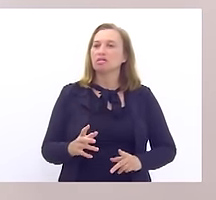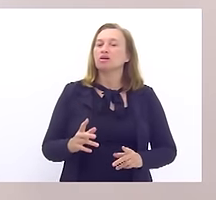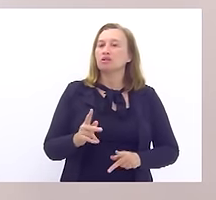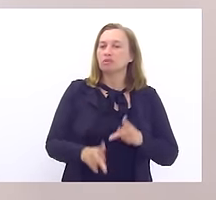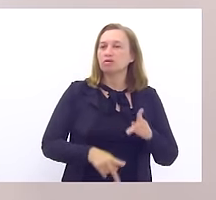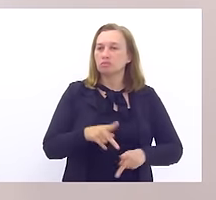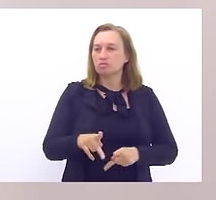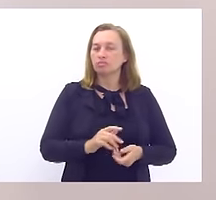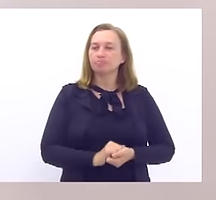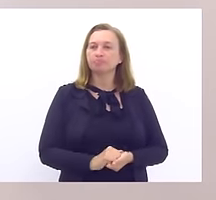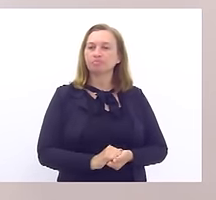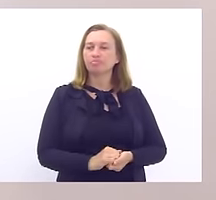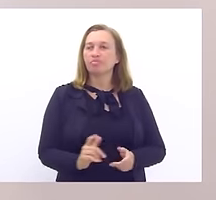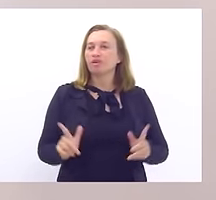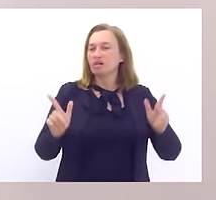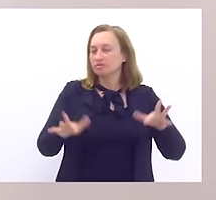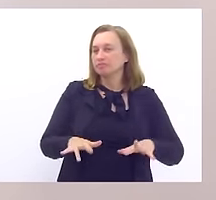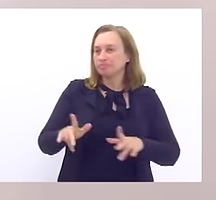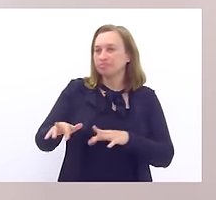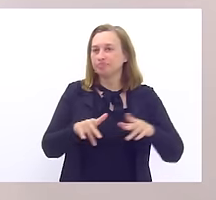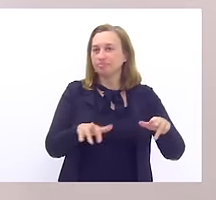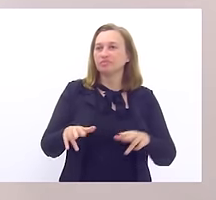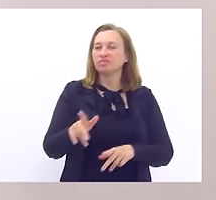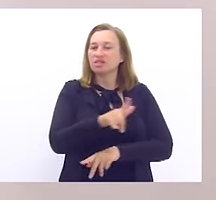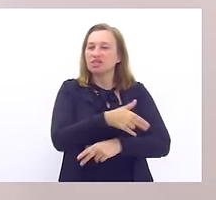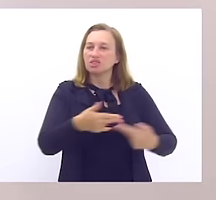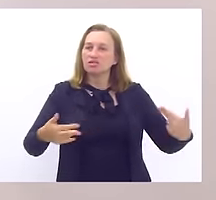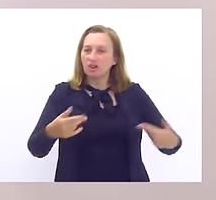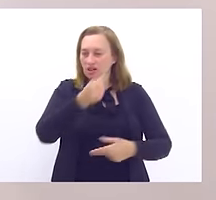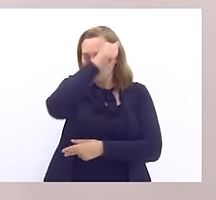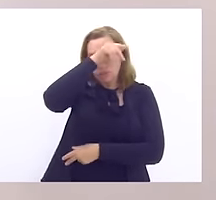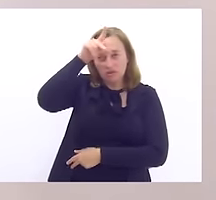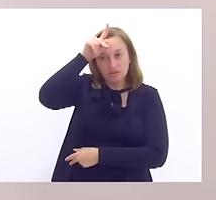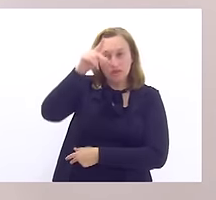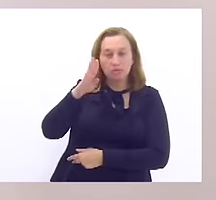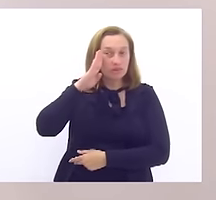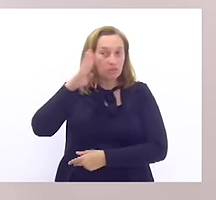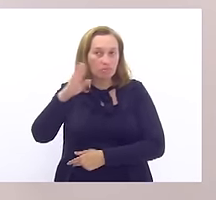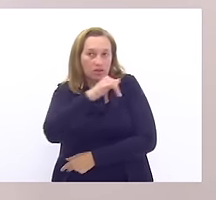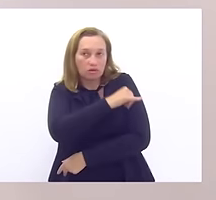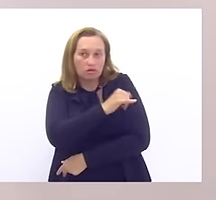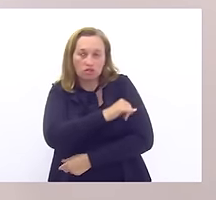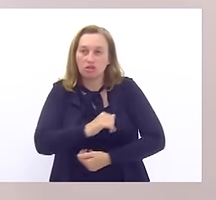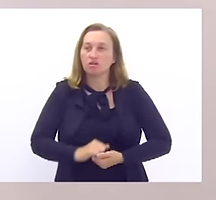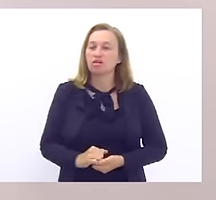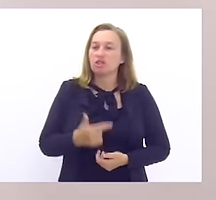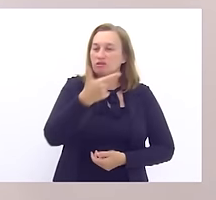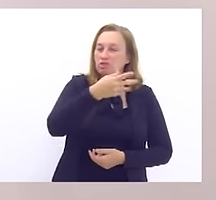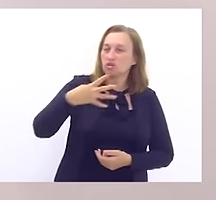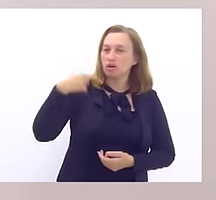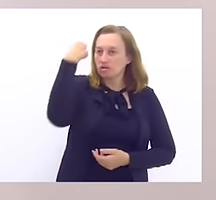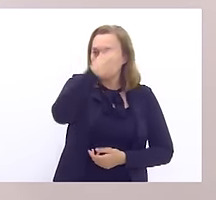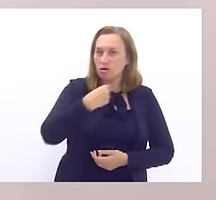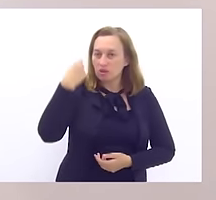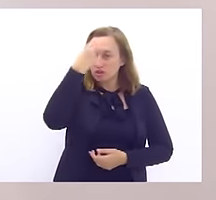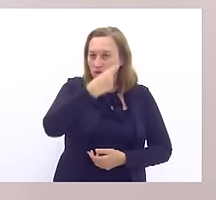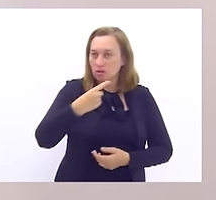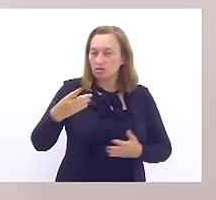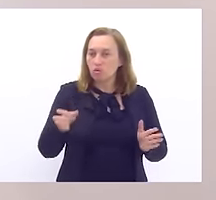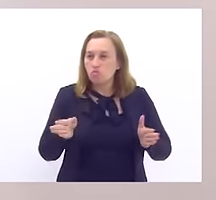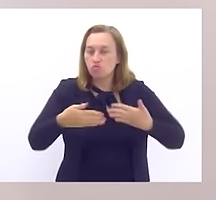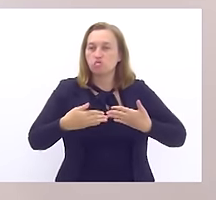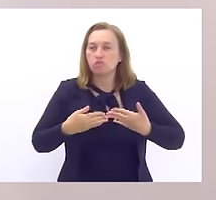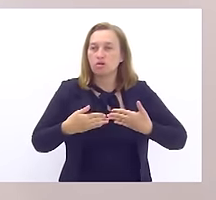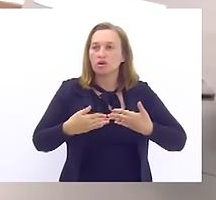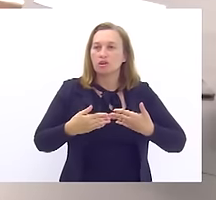meu prefeito de lá olha diferente muito Prefeito inclusive da região metropolitana em que acontece blitz 24 horas por dia para infernizar a vida dos outros então